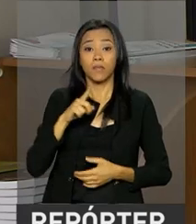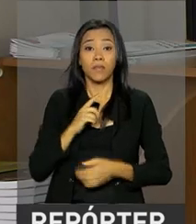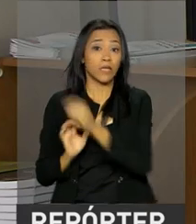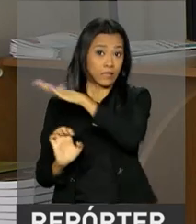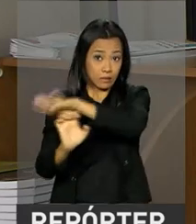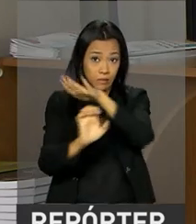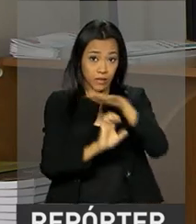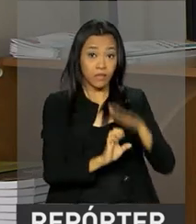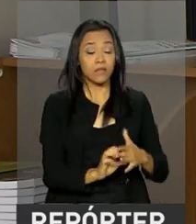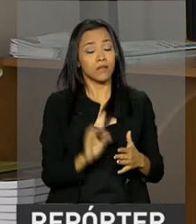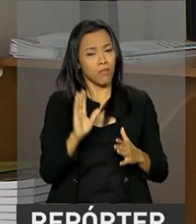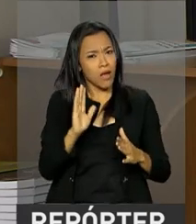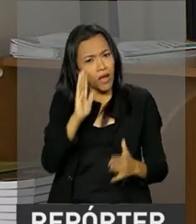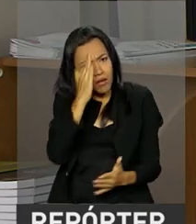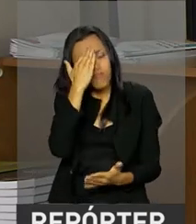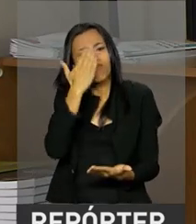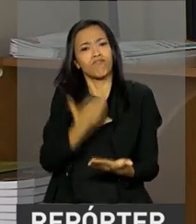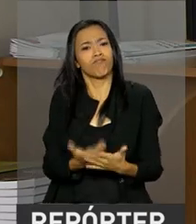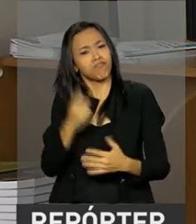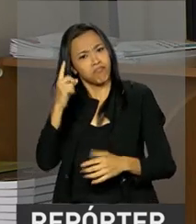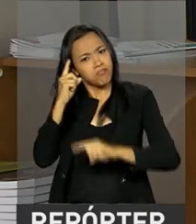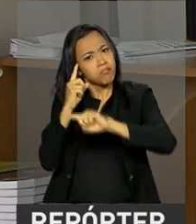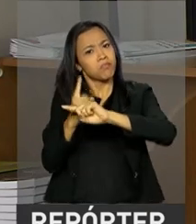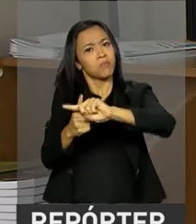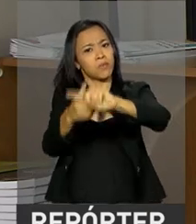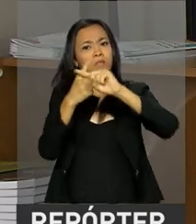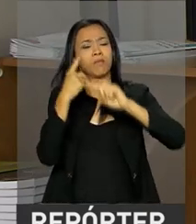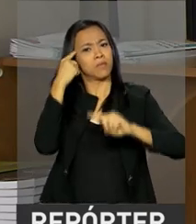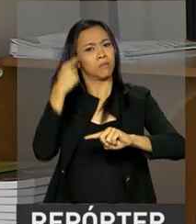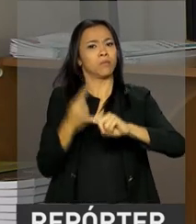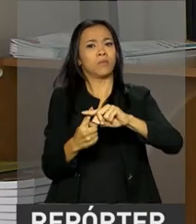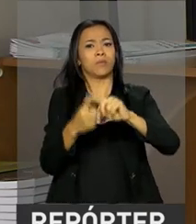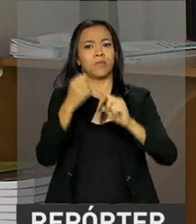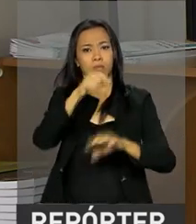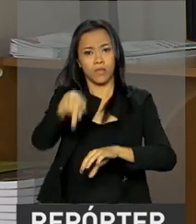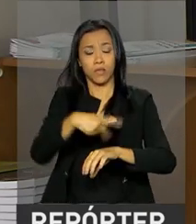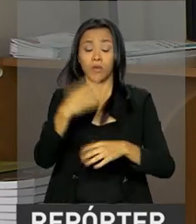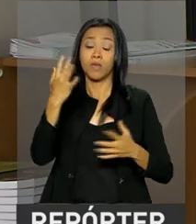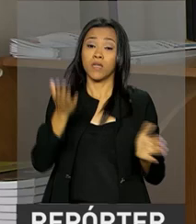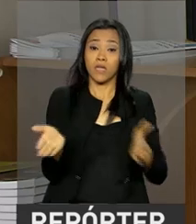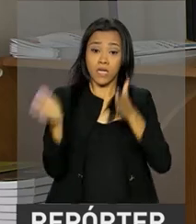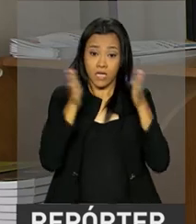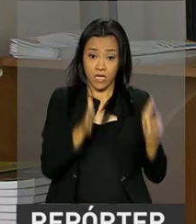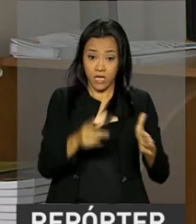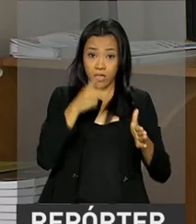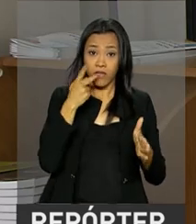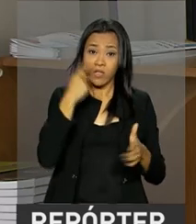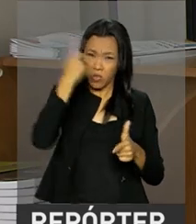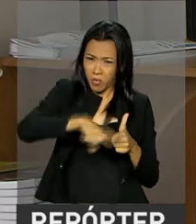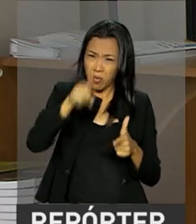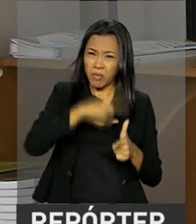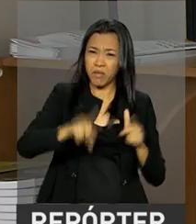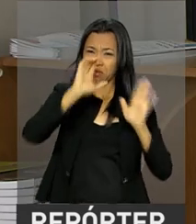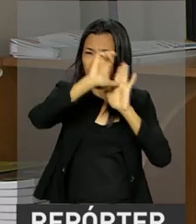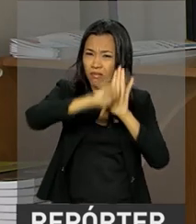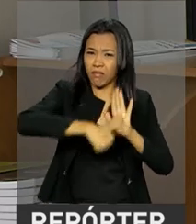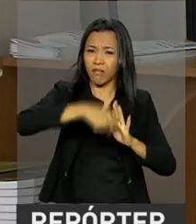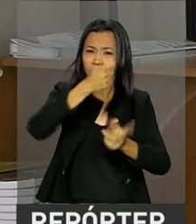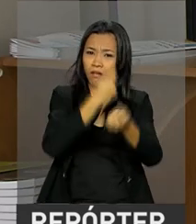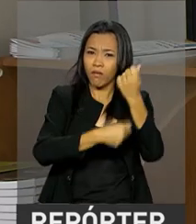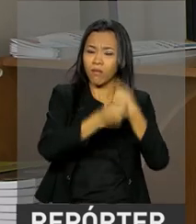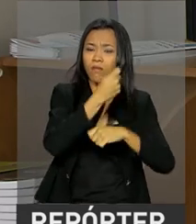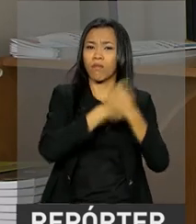e é um sinal de que o grande problema da recessão, né, começa a ser